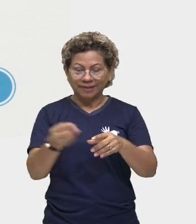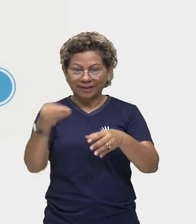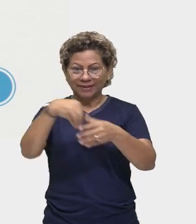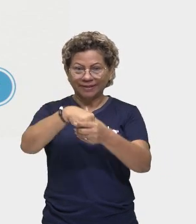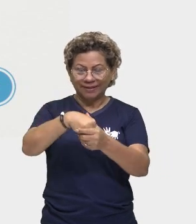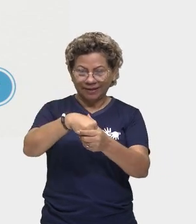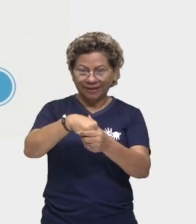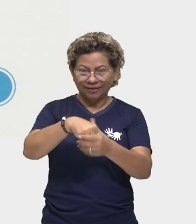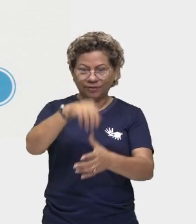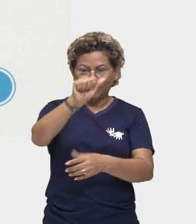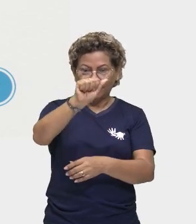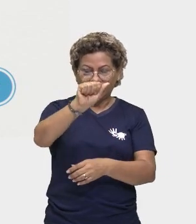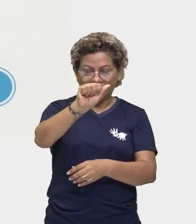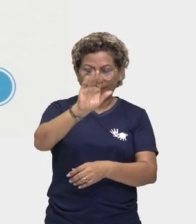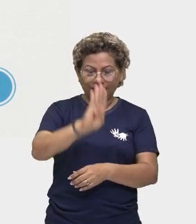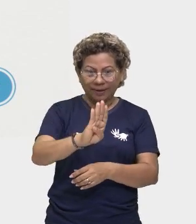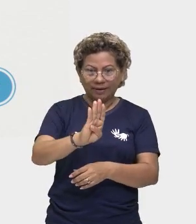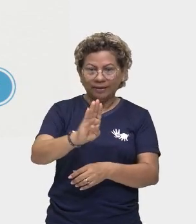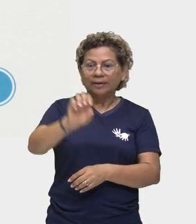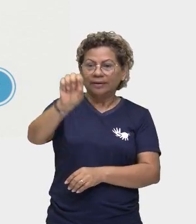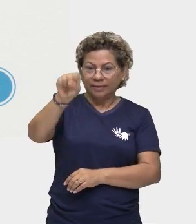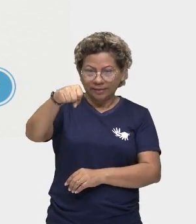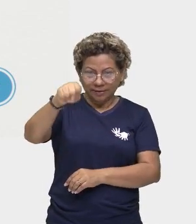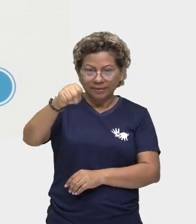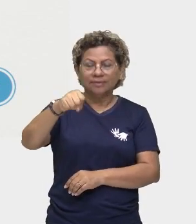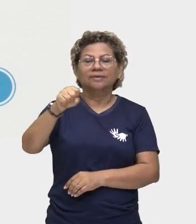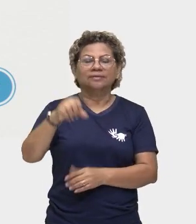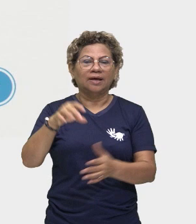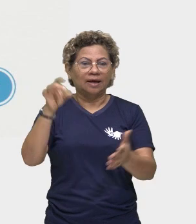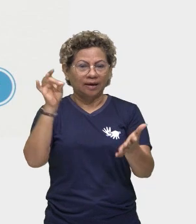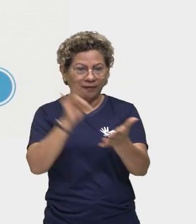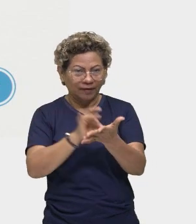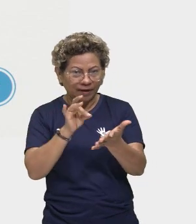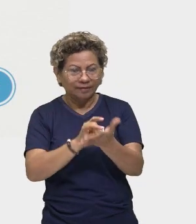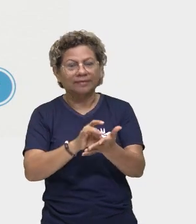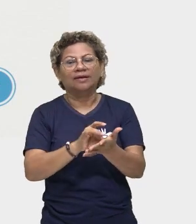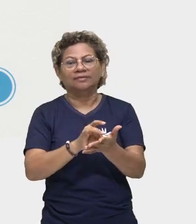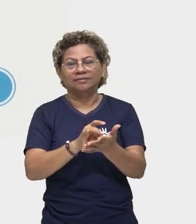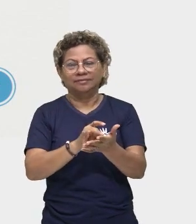polígono? Sim, pertencem. Então isso daqui, ó,